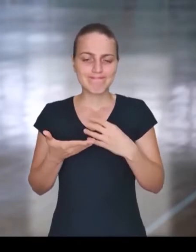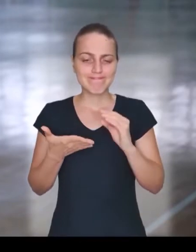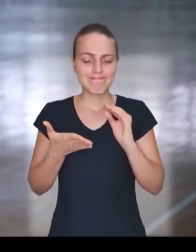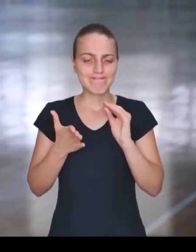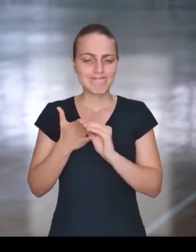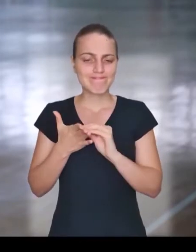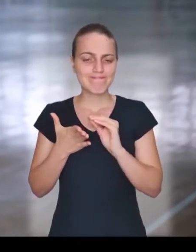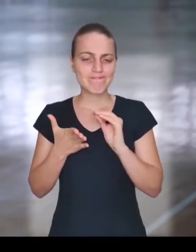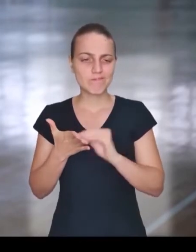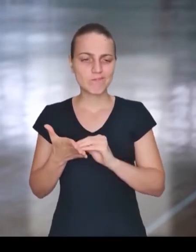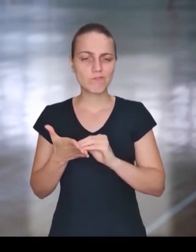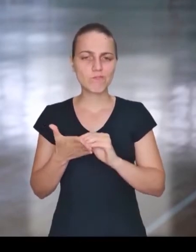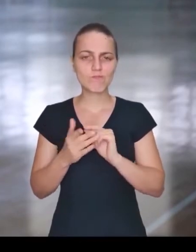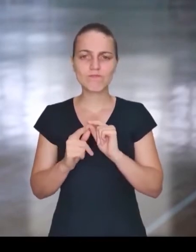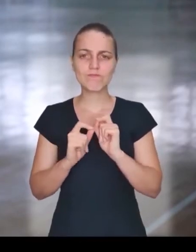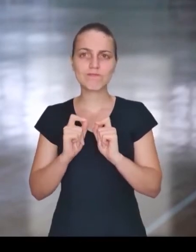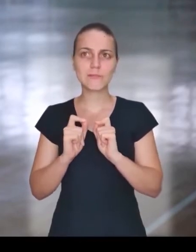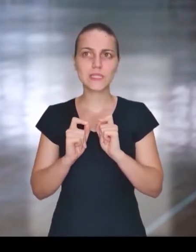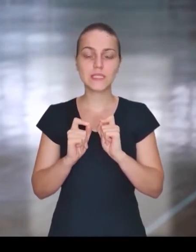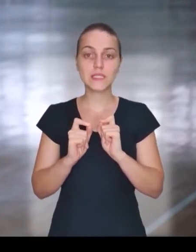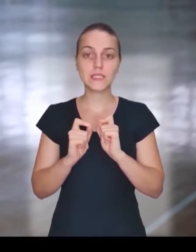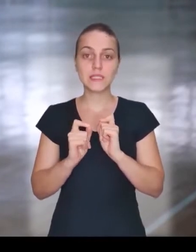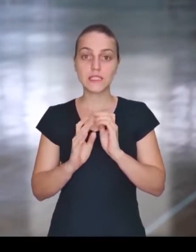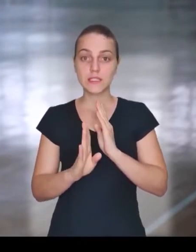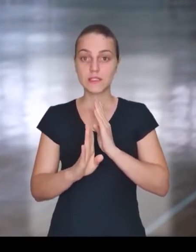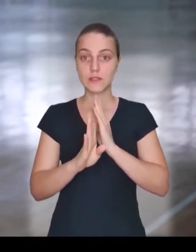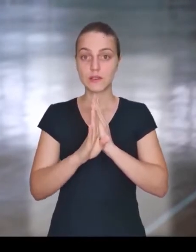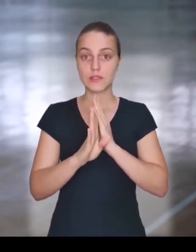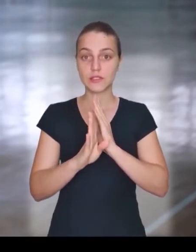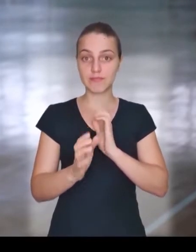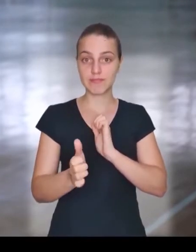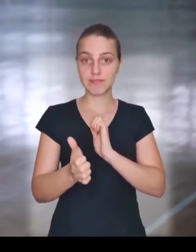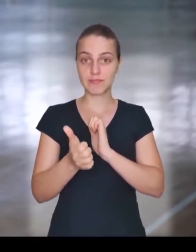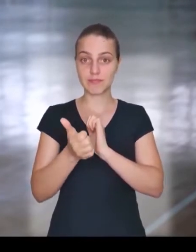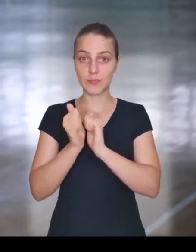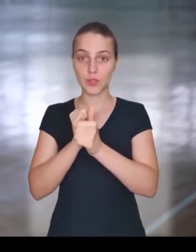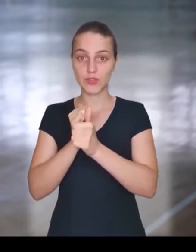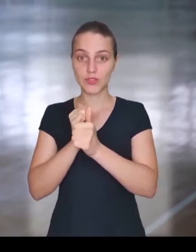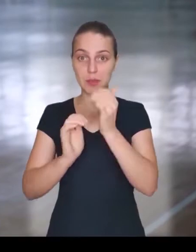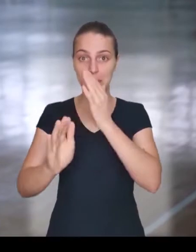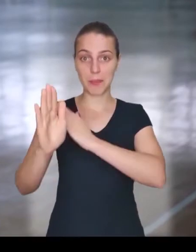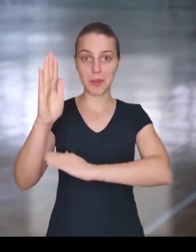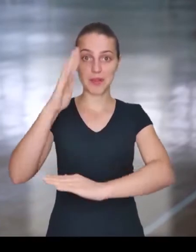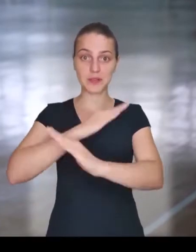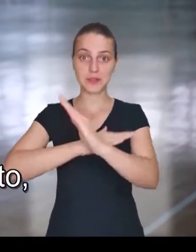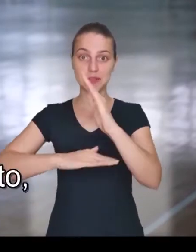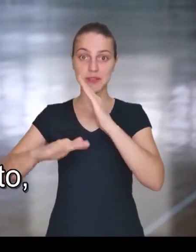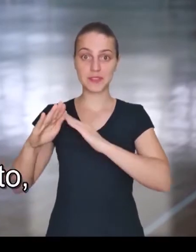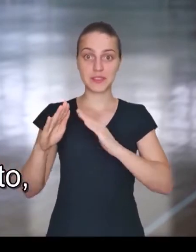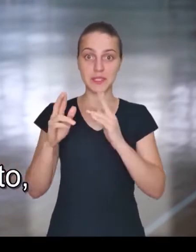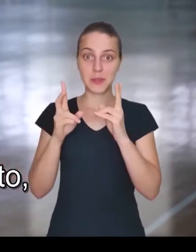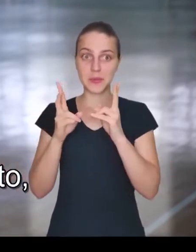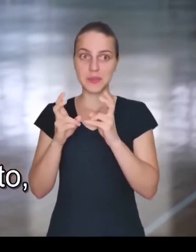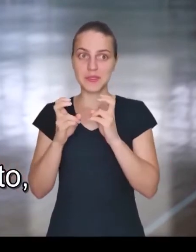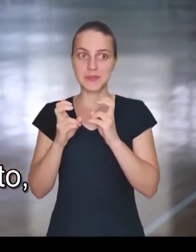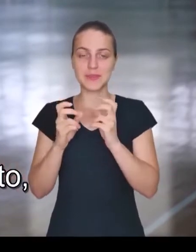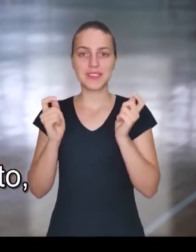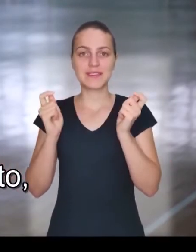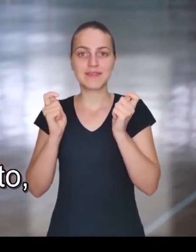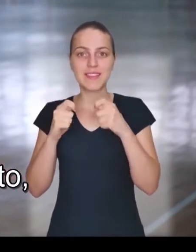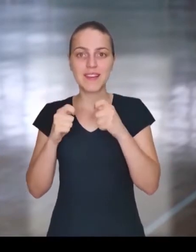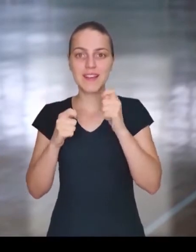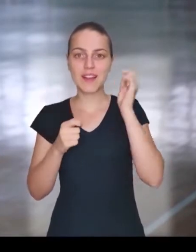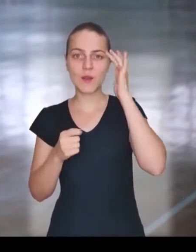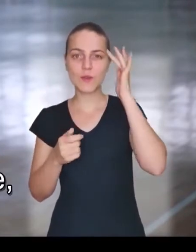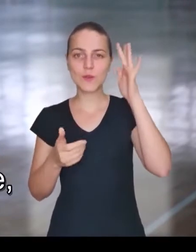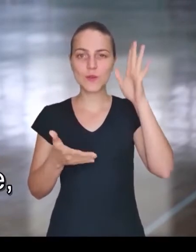E daí, quando eu conheci o esporte paralímpico, eu via a possibilidade de realizar meu sonho novamente, de ser um atleta de alto rendimento, de